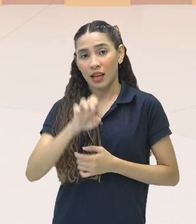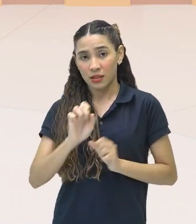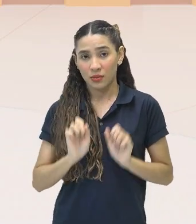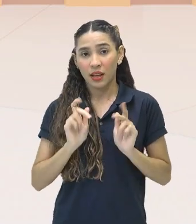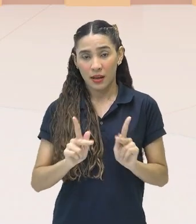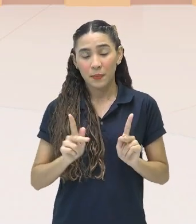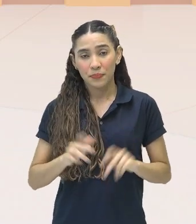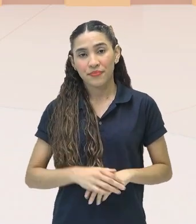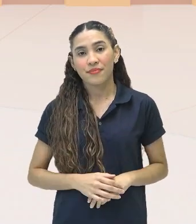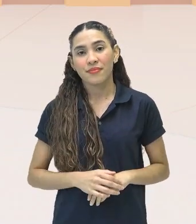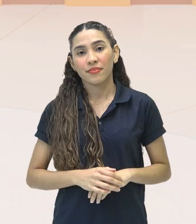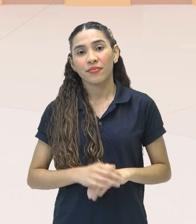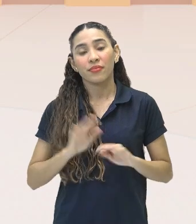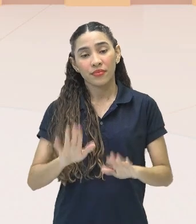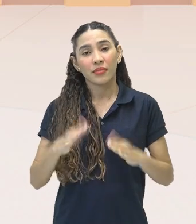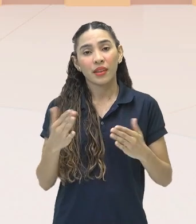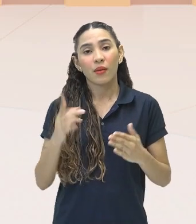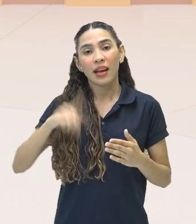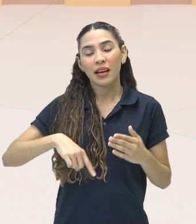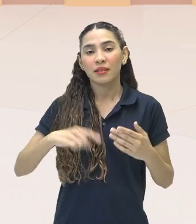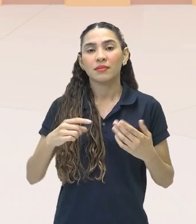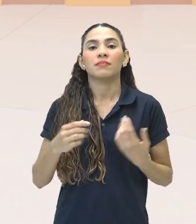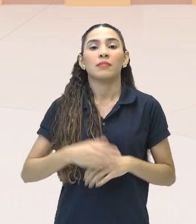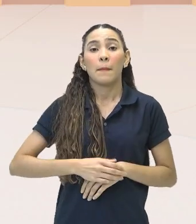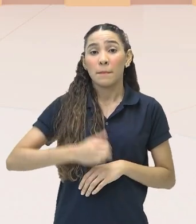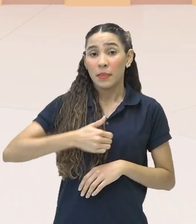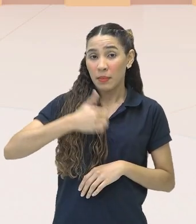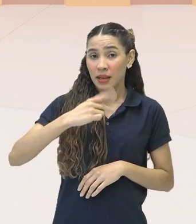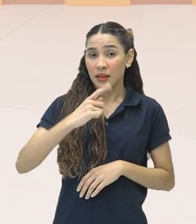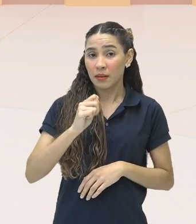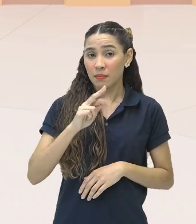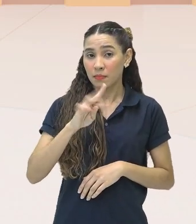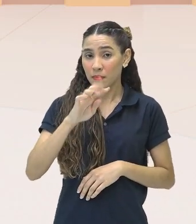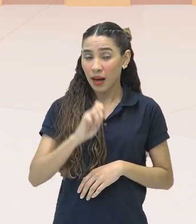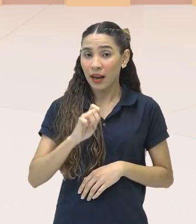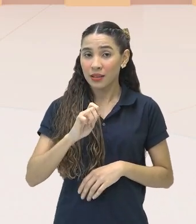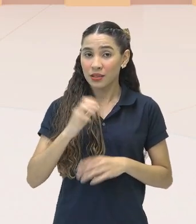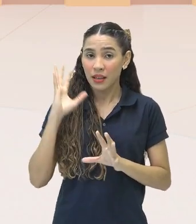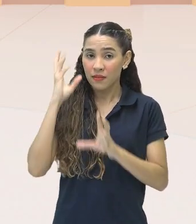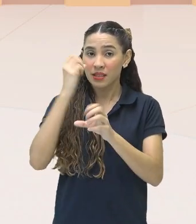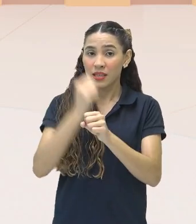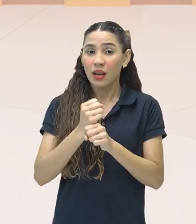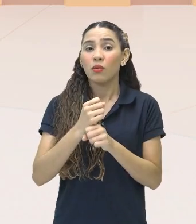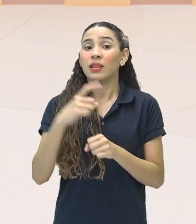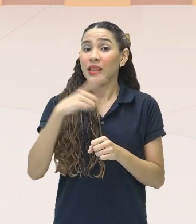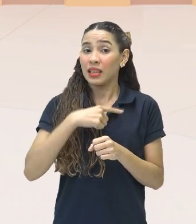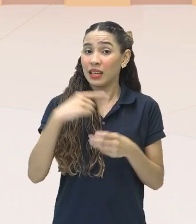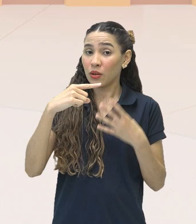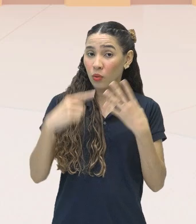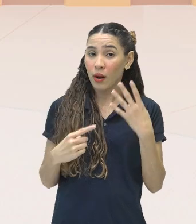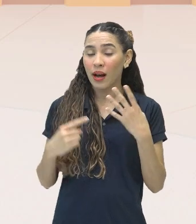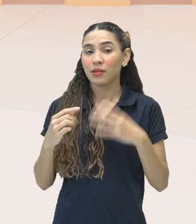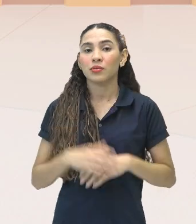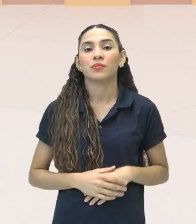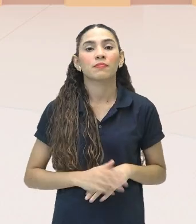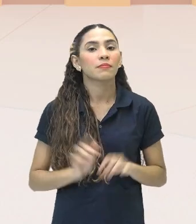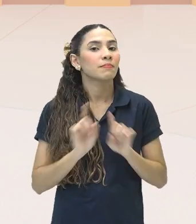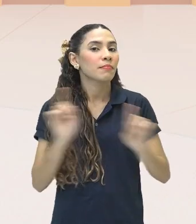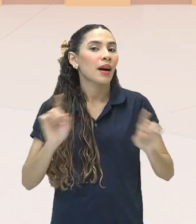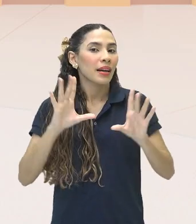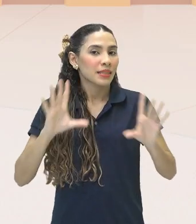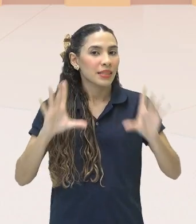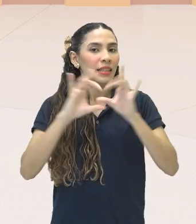então? Bom, essa foi a primeira parte da nossa revisão. Eu disse que nós tínhamos 4 momentos nessa revisão. Só que eles